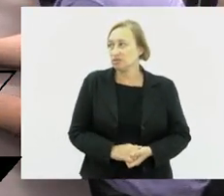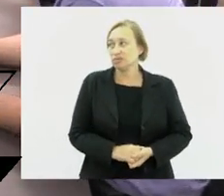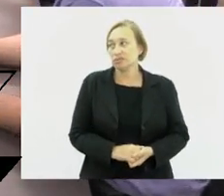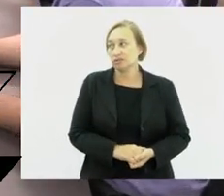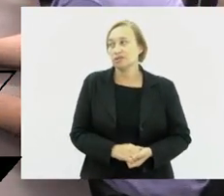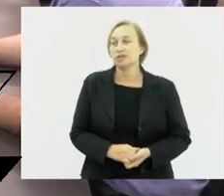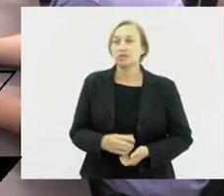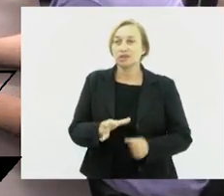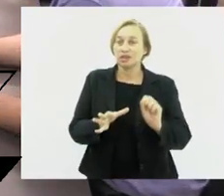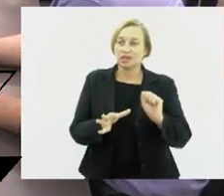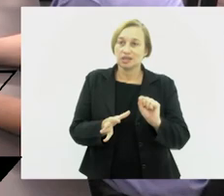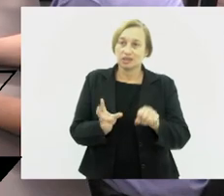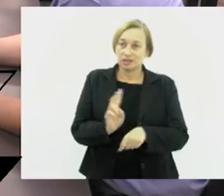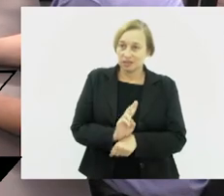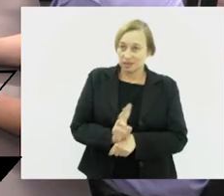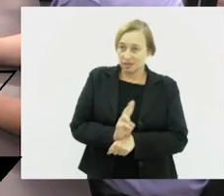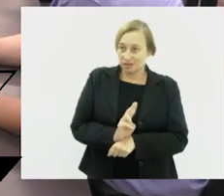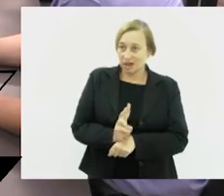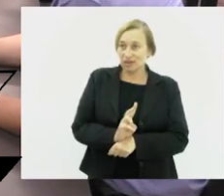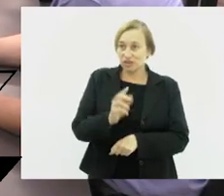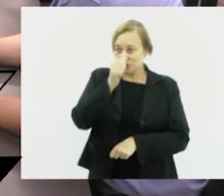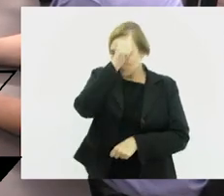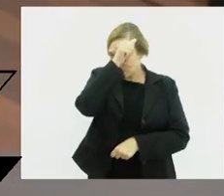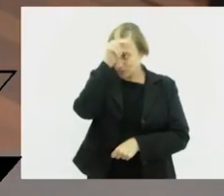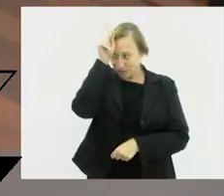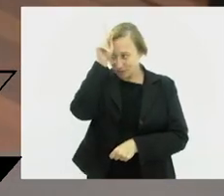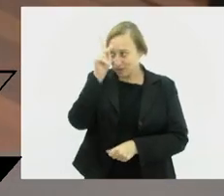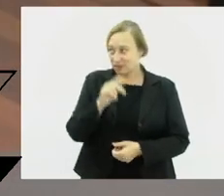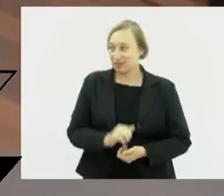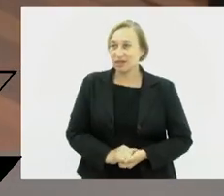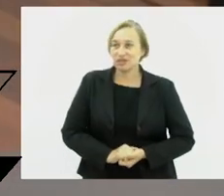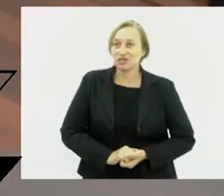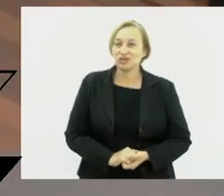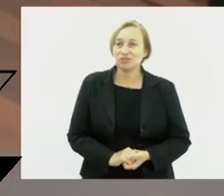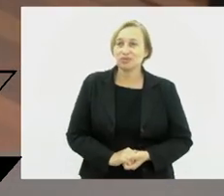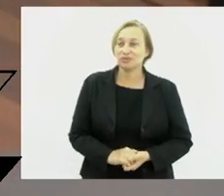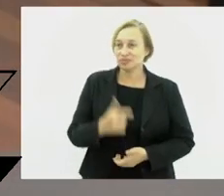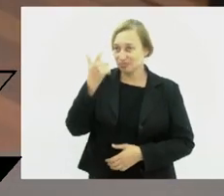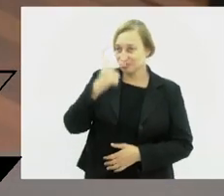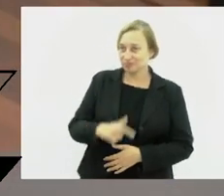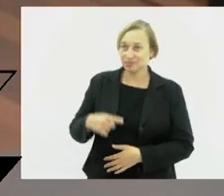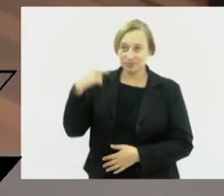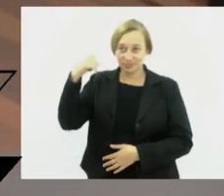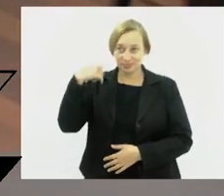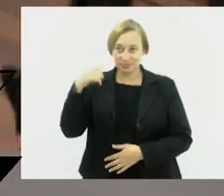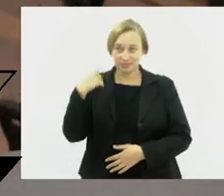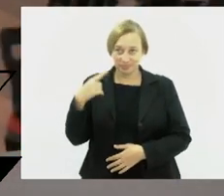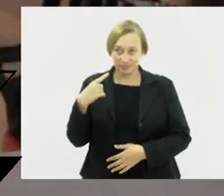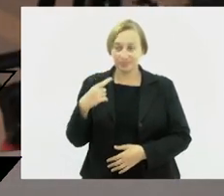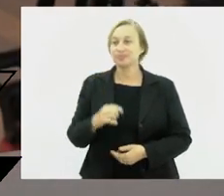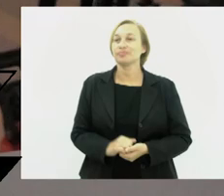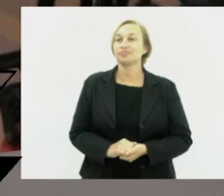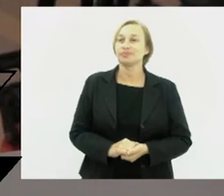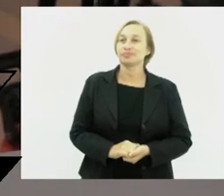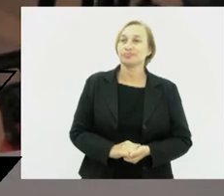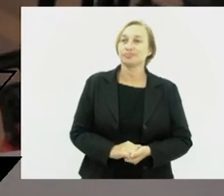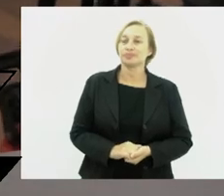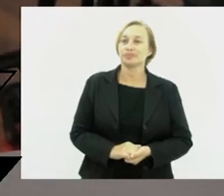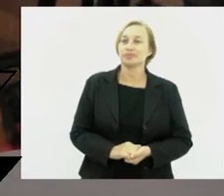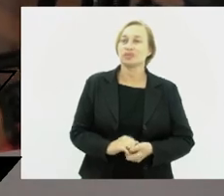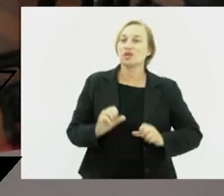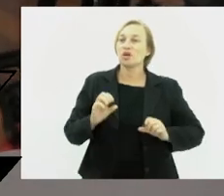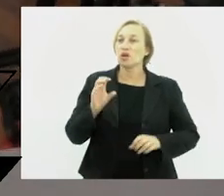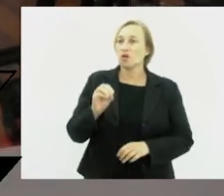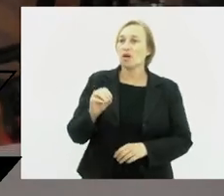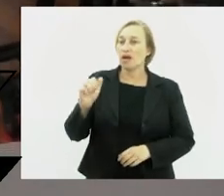da Segurança Pública, demais. Eu sou advogada animalista, fui presidente da Comissão de Proteção e Defesa dos Animais da OAB Niterói